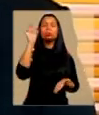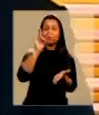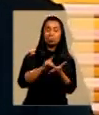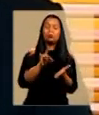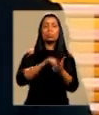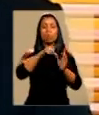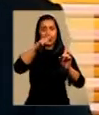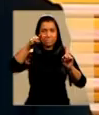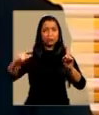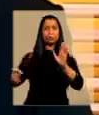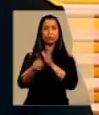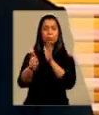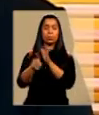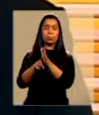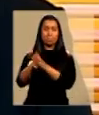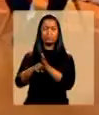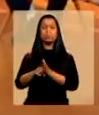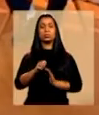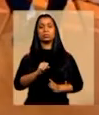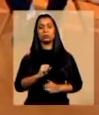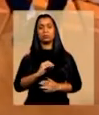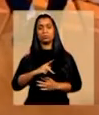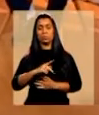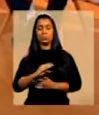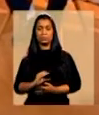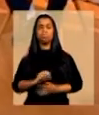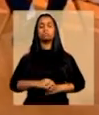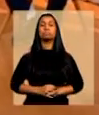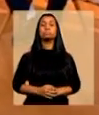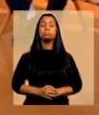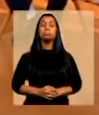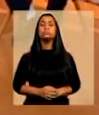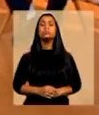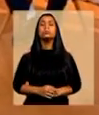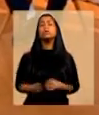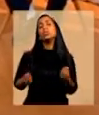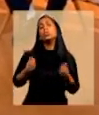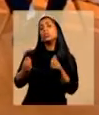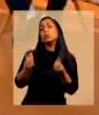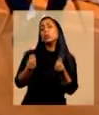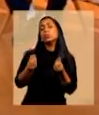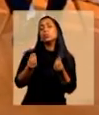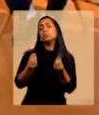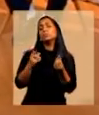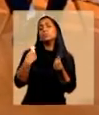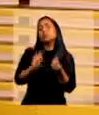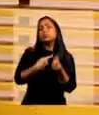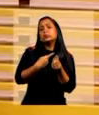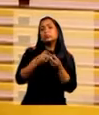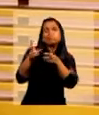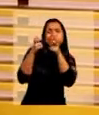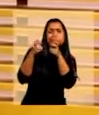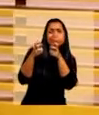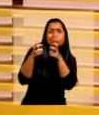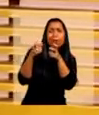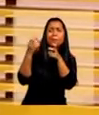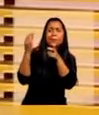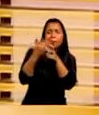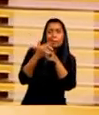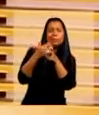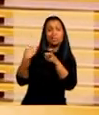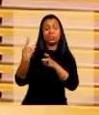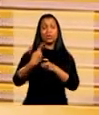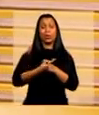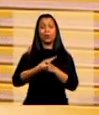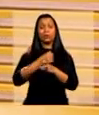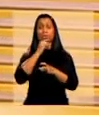aqui por uma estatística de uma pesquisa, né? Os números comprovam. Uhum. Amanda, como que a gente pode detectar quais seriam os sinais